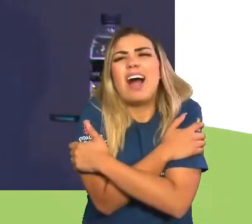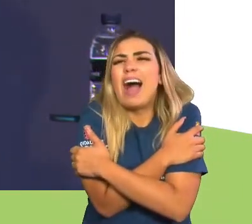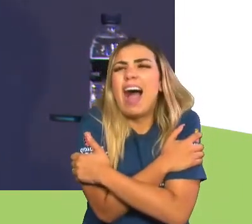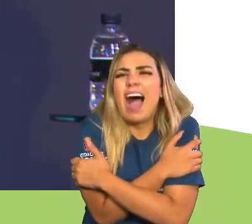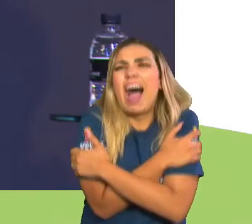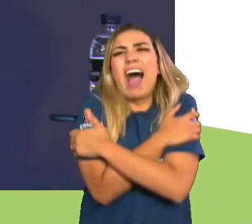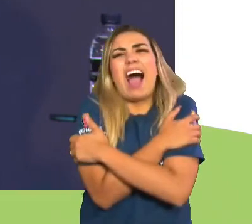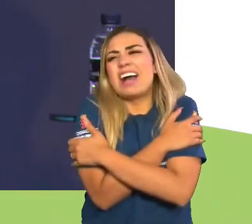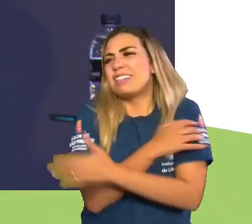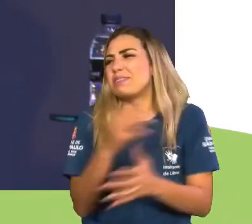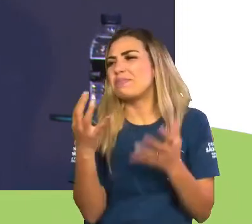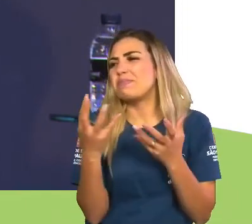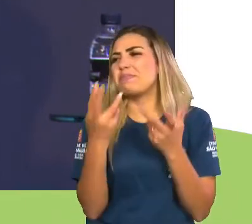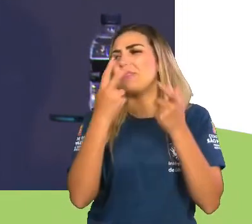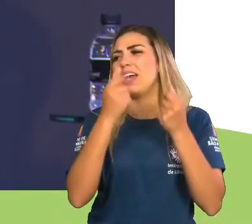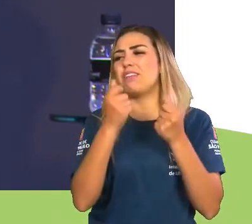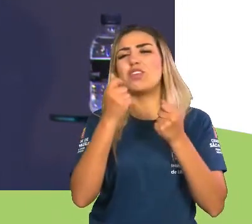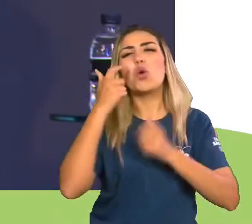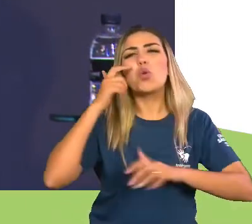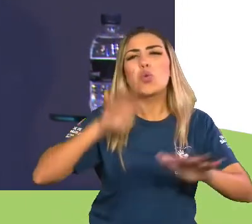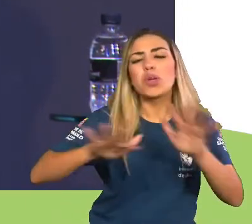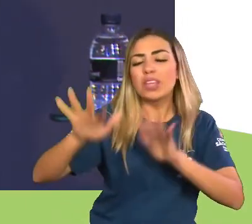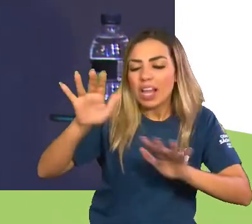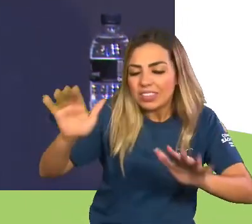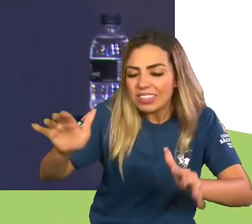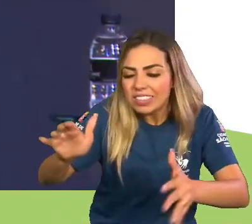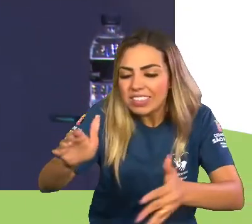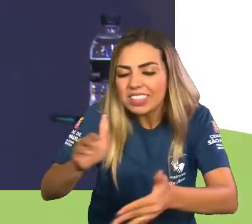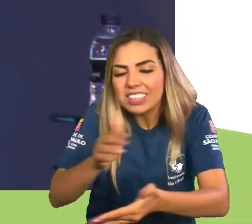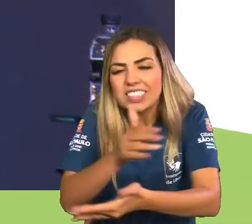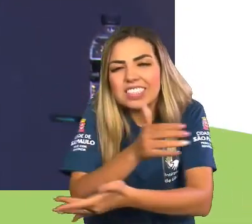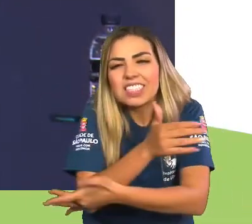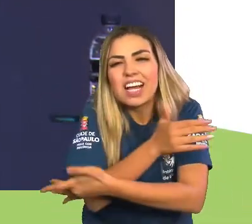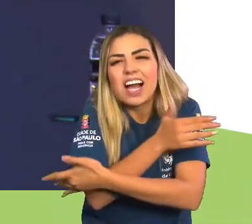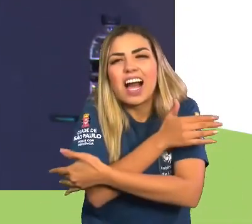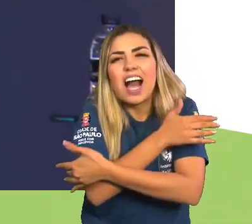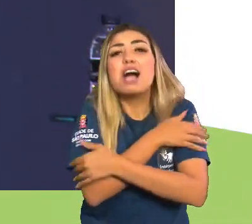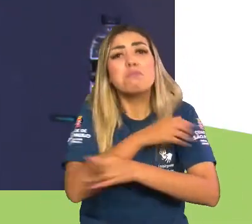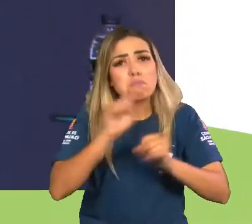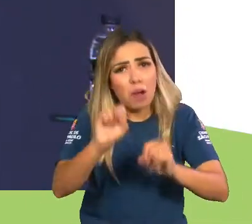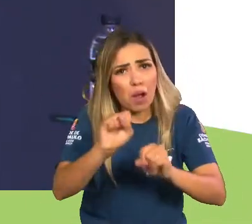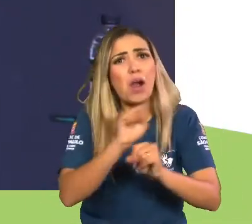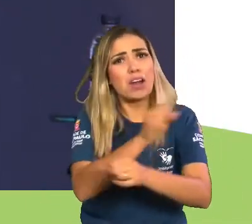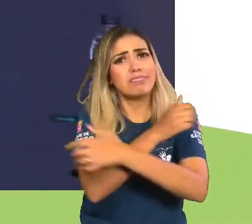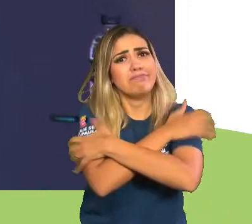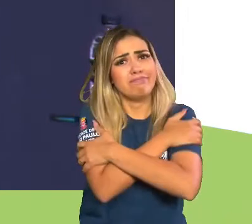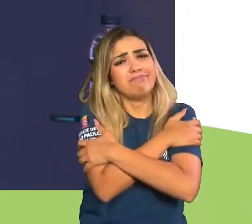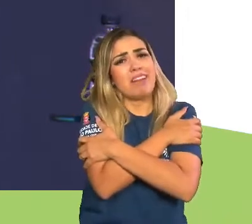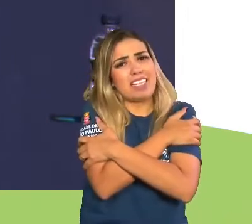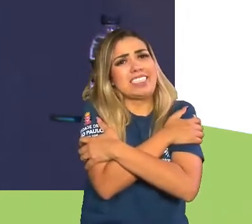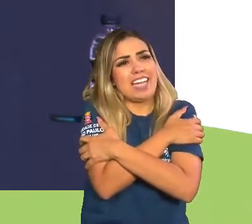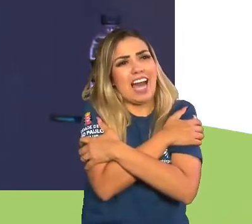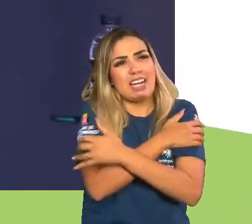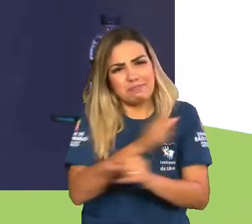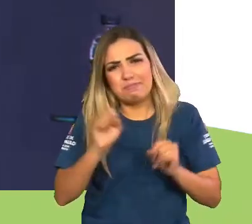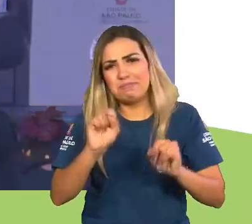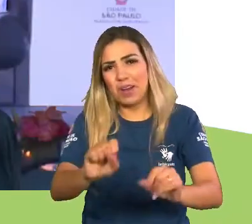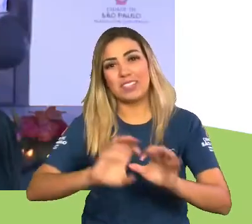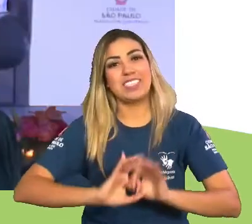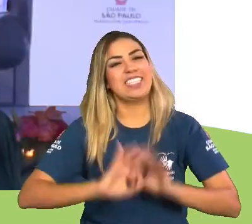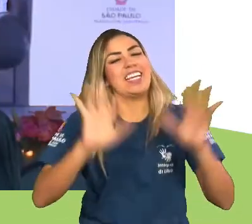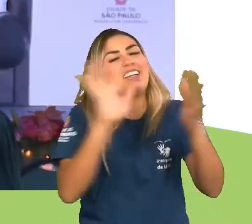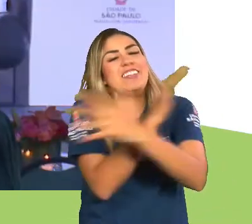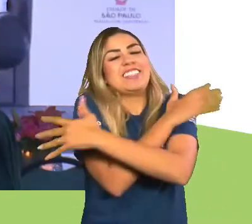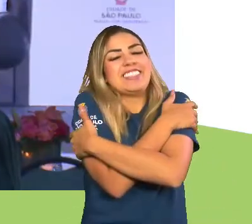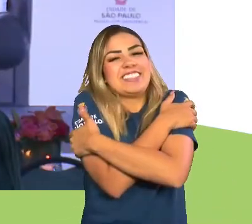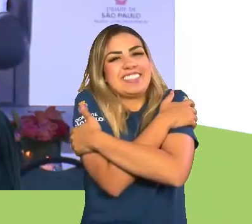todo cuidado. É uma delícia. Pode abraçar, sim. Deve. Sim. Abrace da próxima vez. Mas eu abracei,